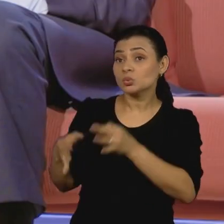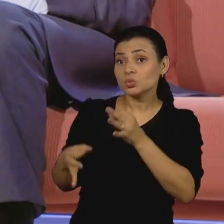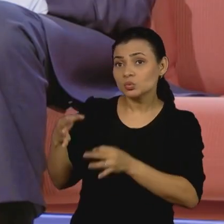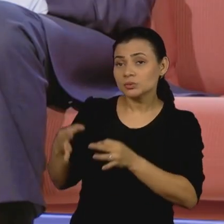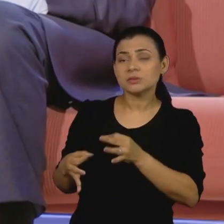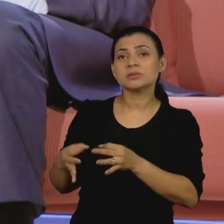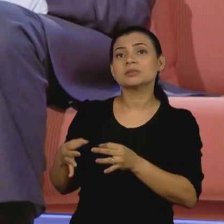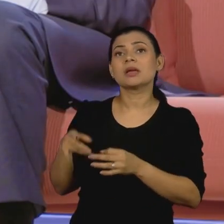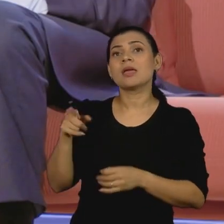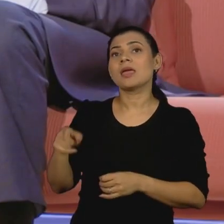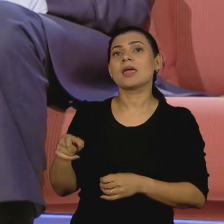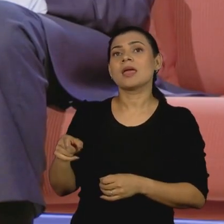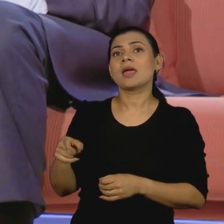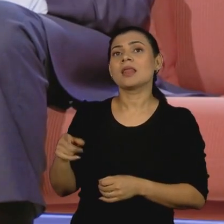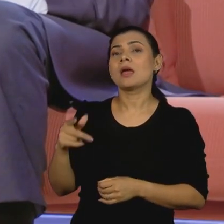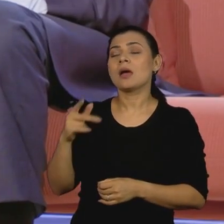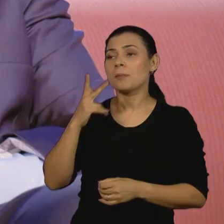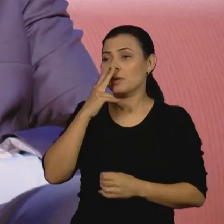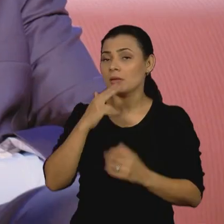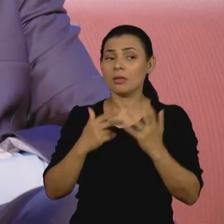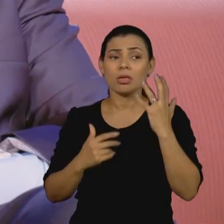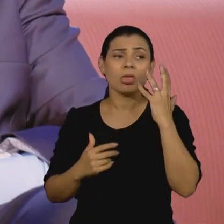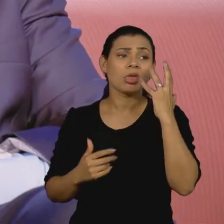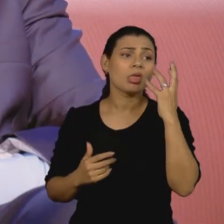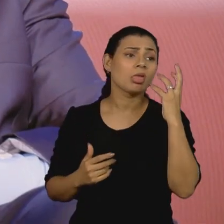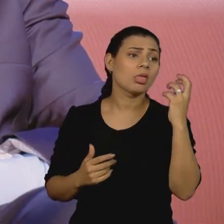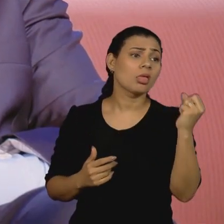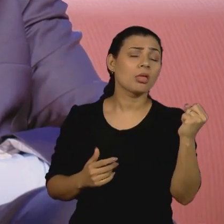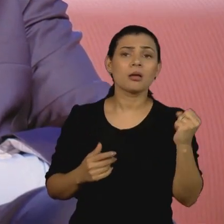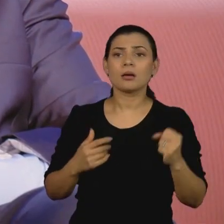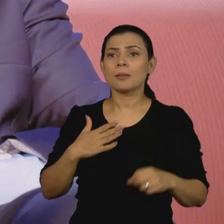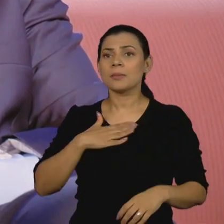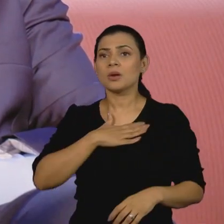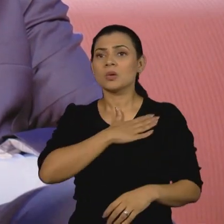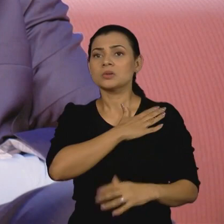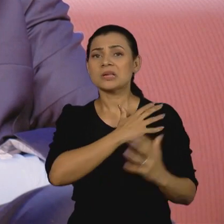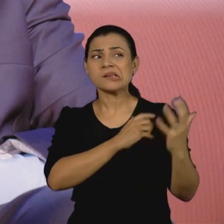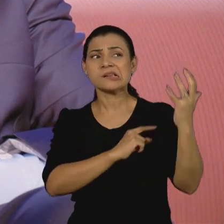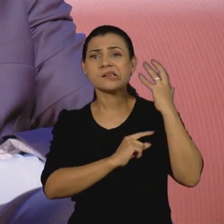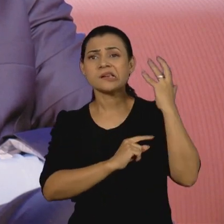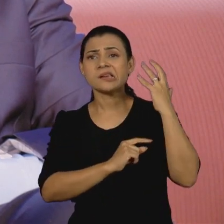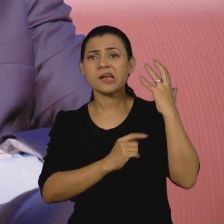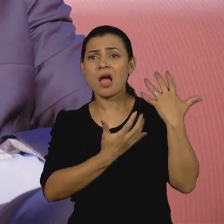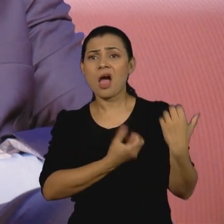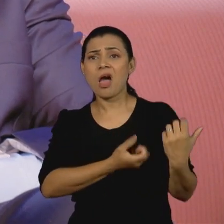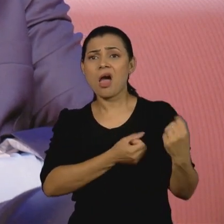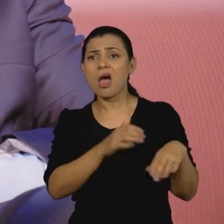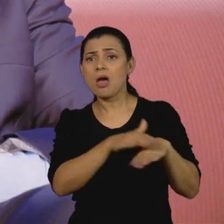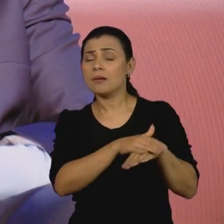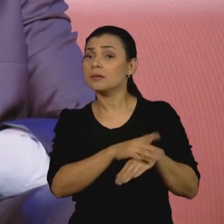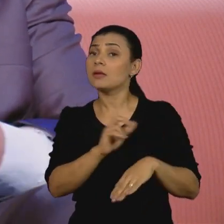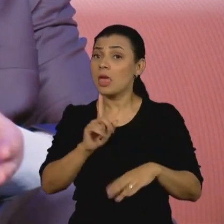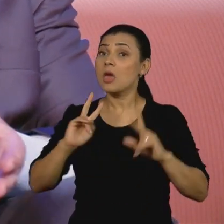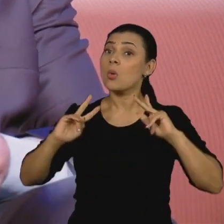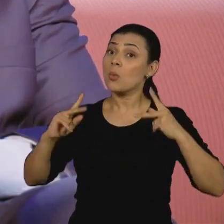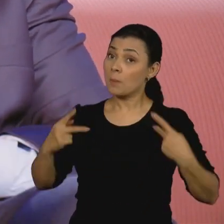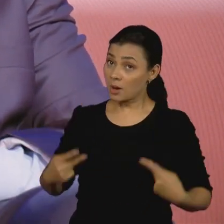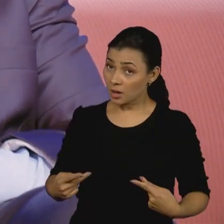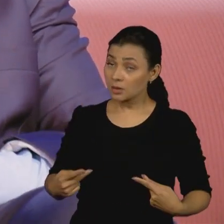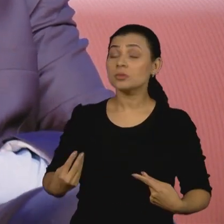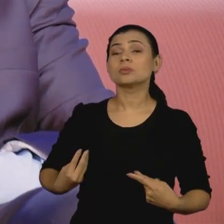transvia pela paixão, não se envenena pelo preconceito, ele é um ser humano que vive